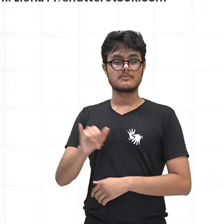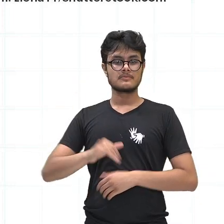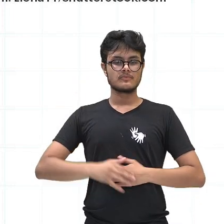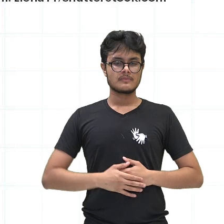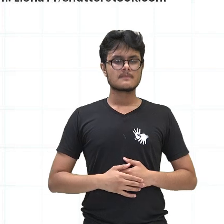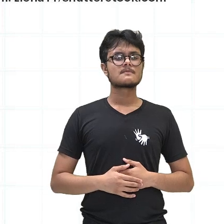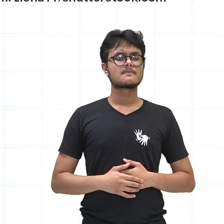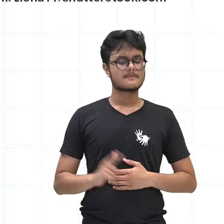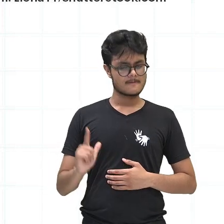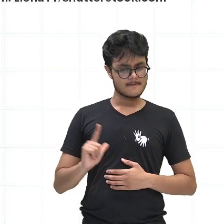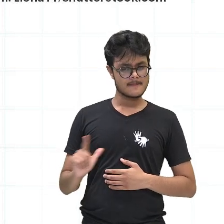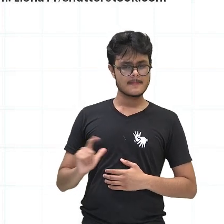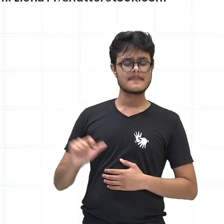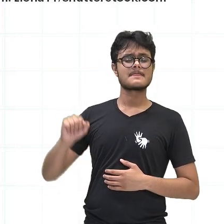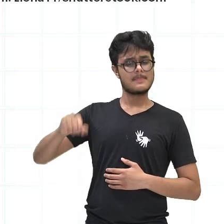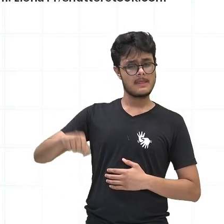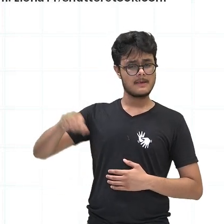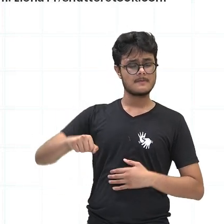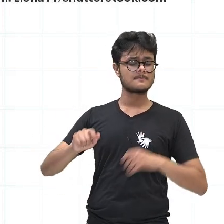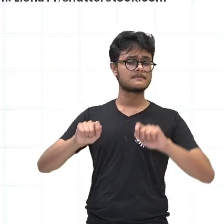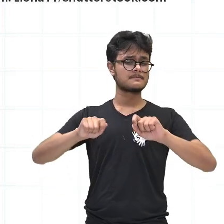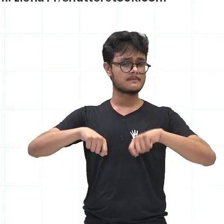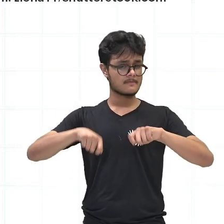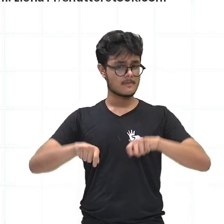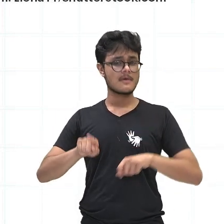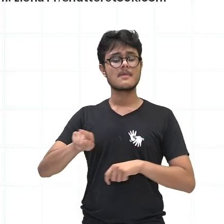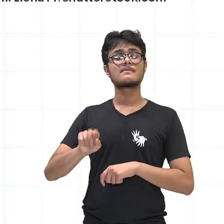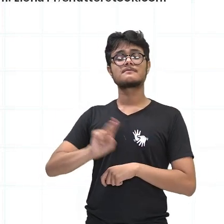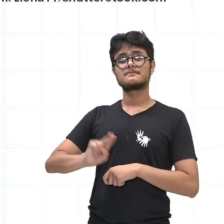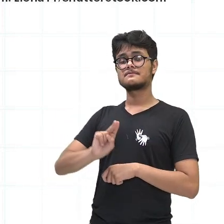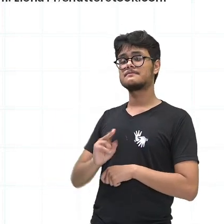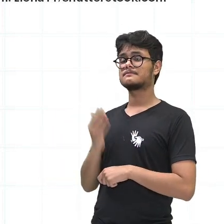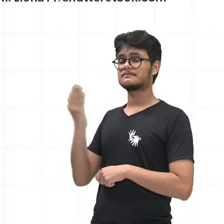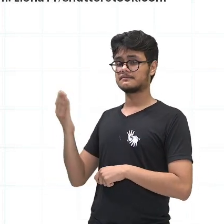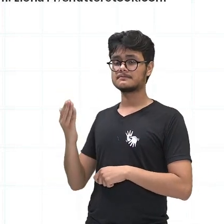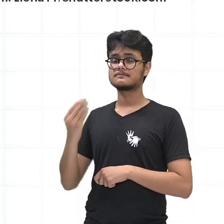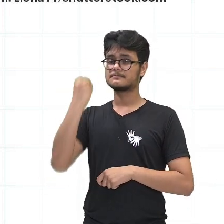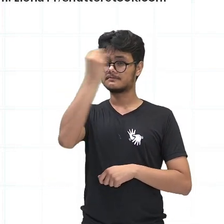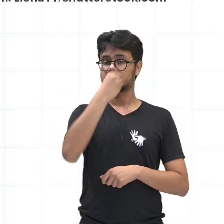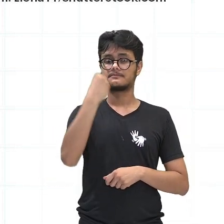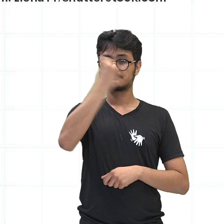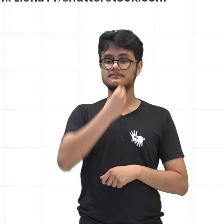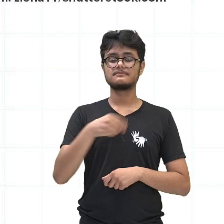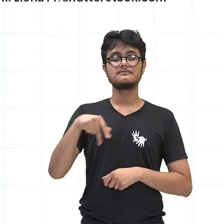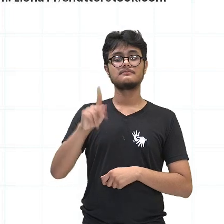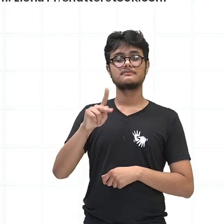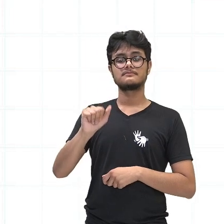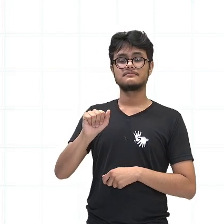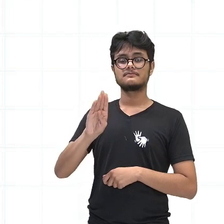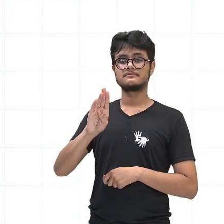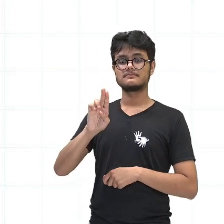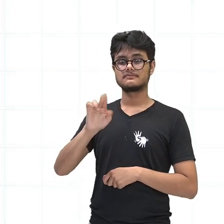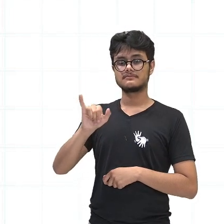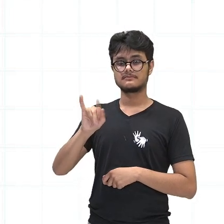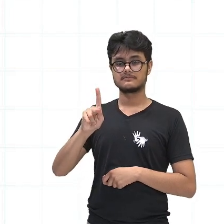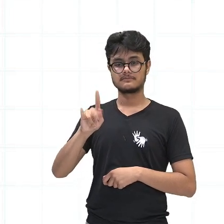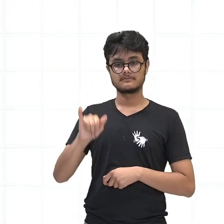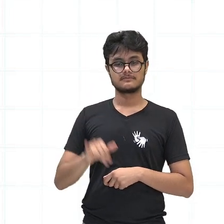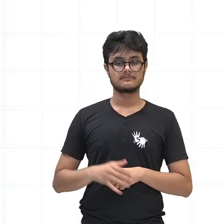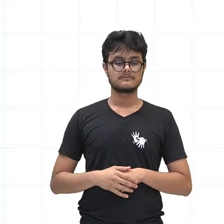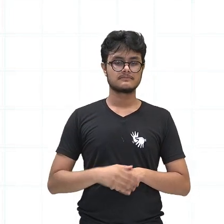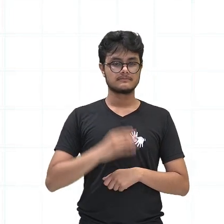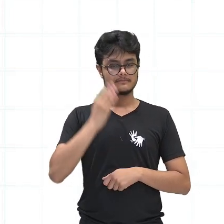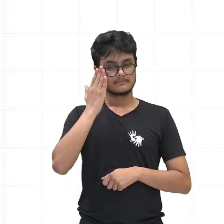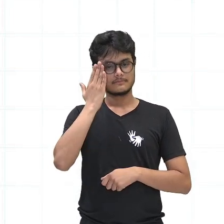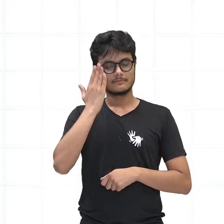trazer os acessórios e a maquiagem muito presente no kabuki. Vamos ver outra dança clássica, que é a